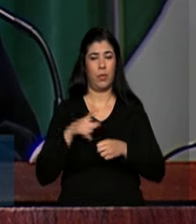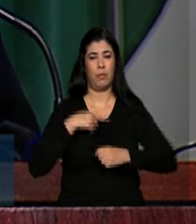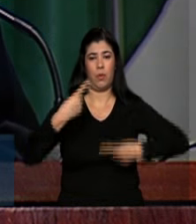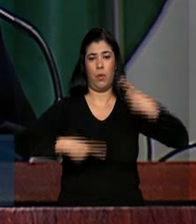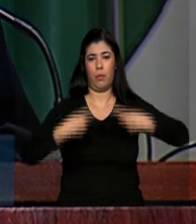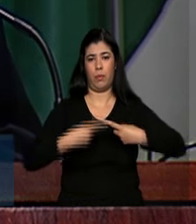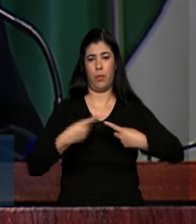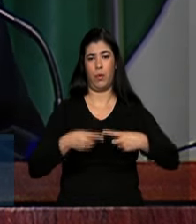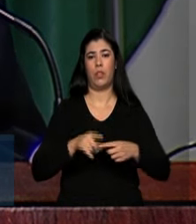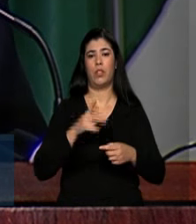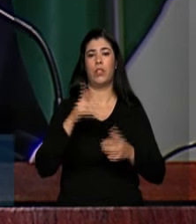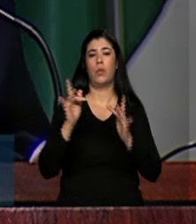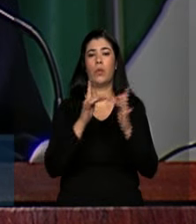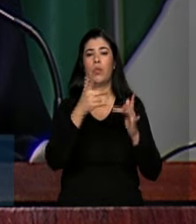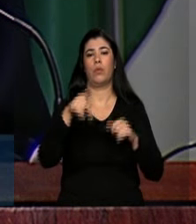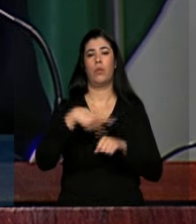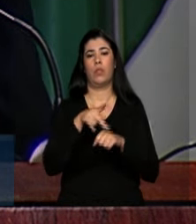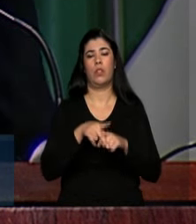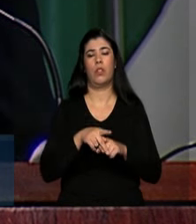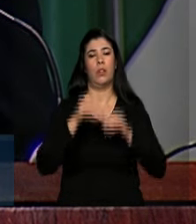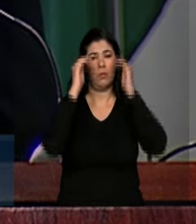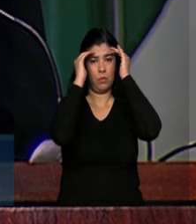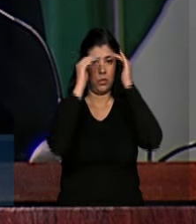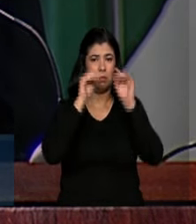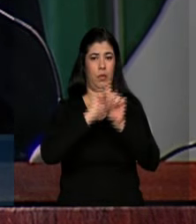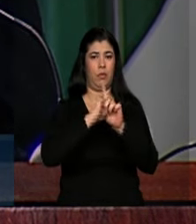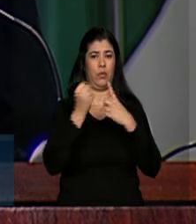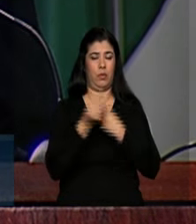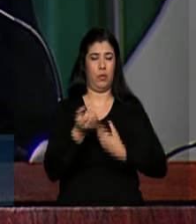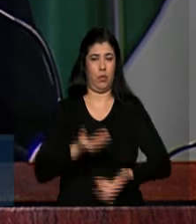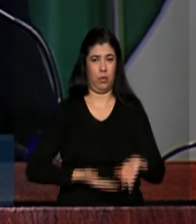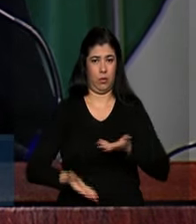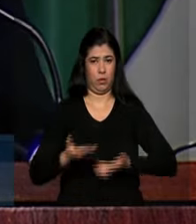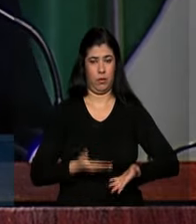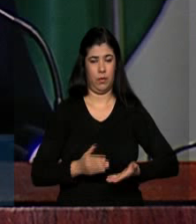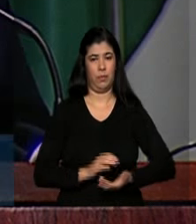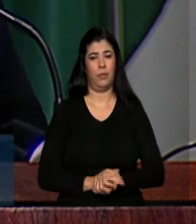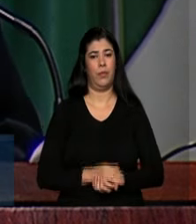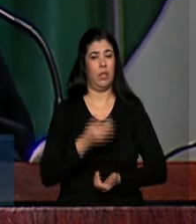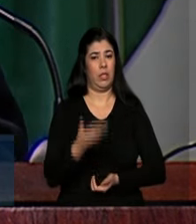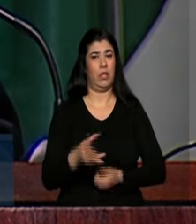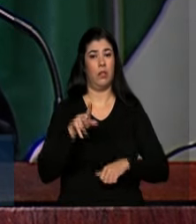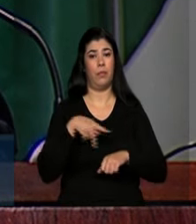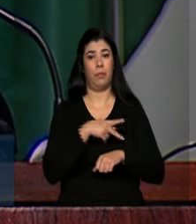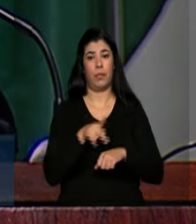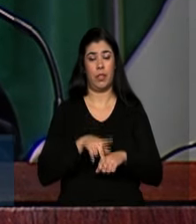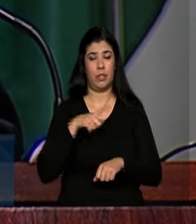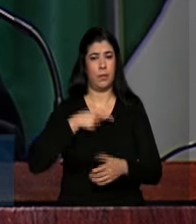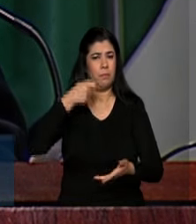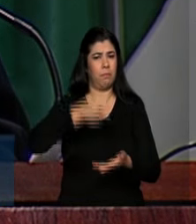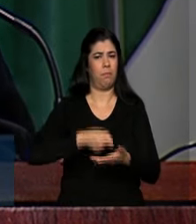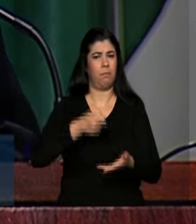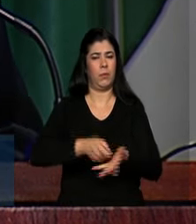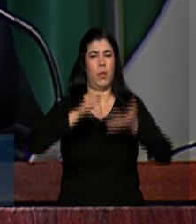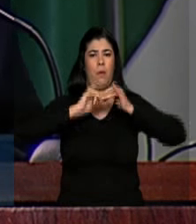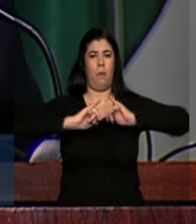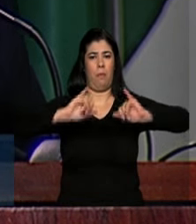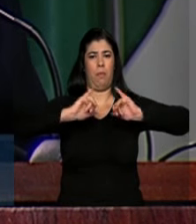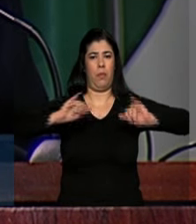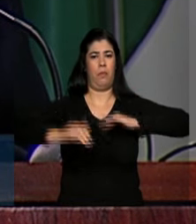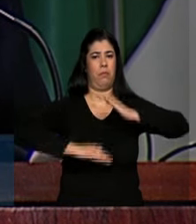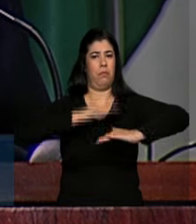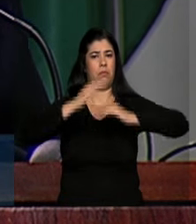externa comprometida com a sociedade a que deve servir. Um país determinado a promover o